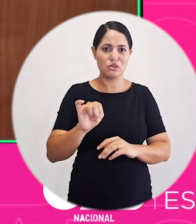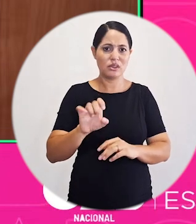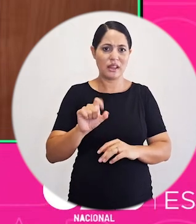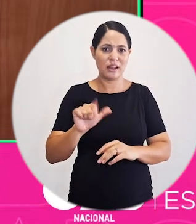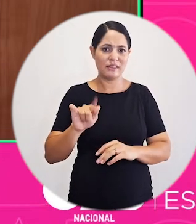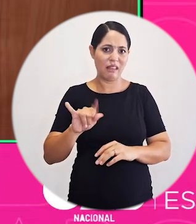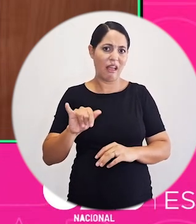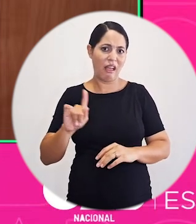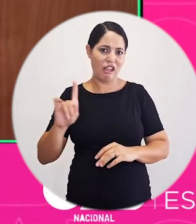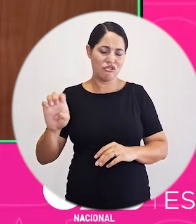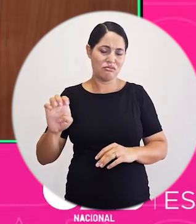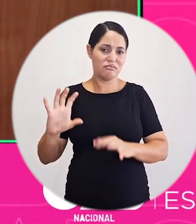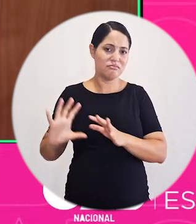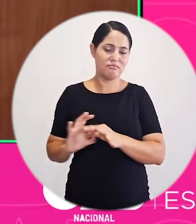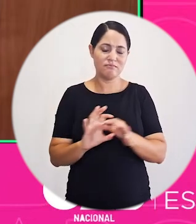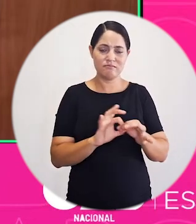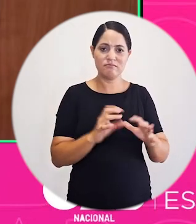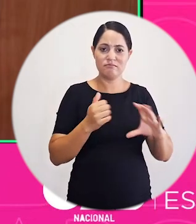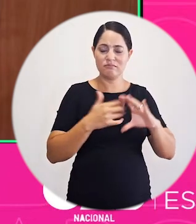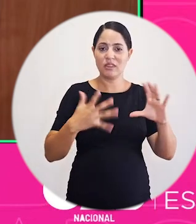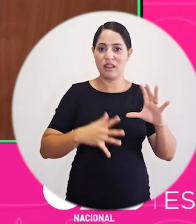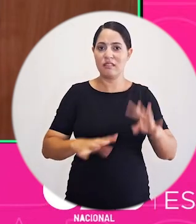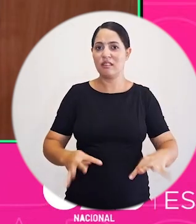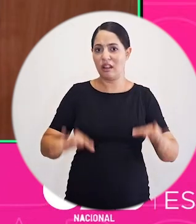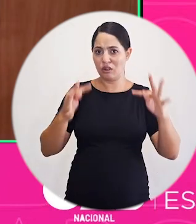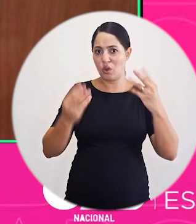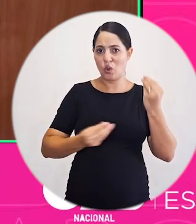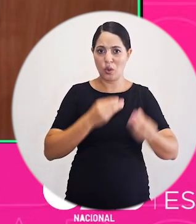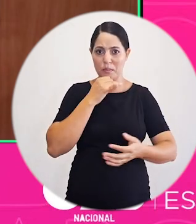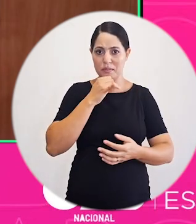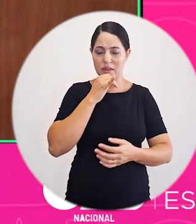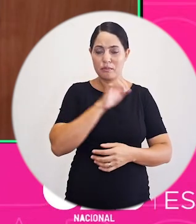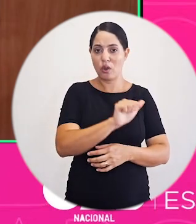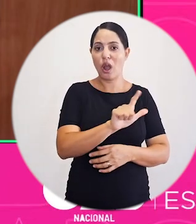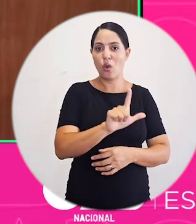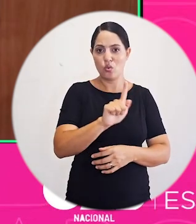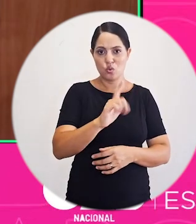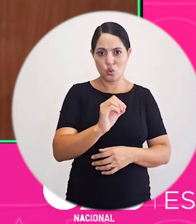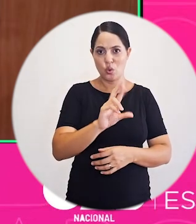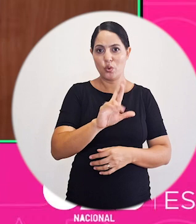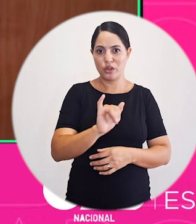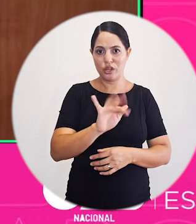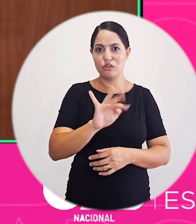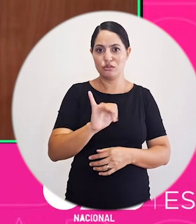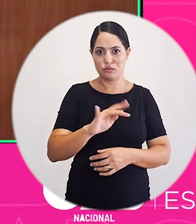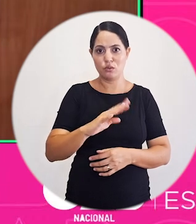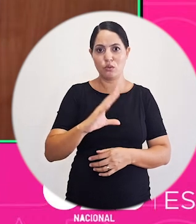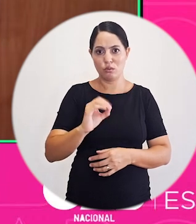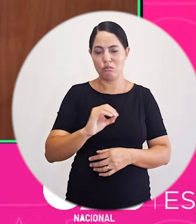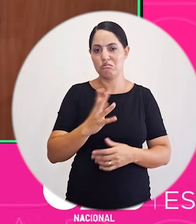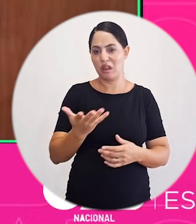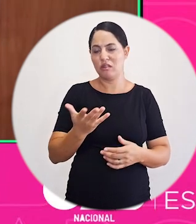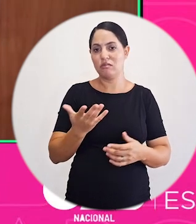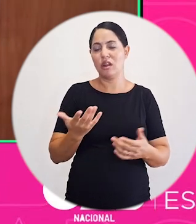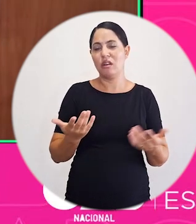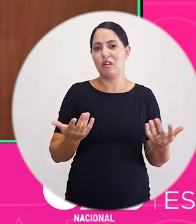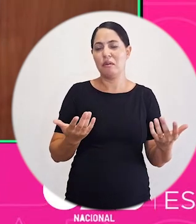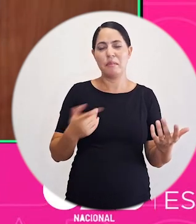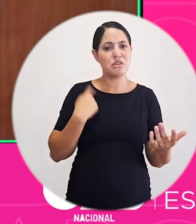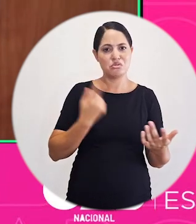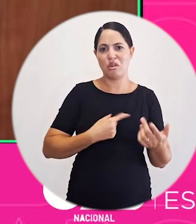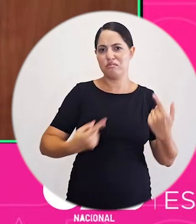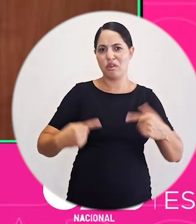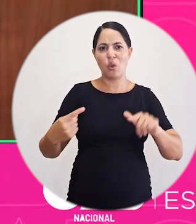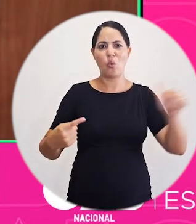de próprias categorias tecnológicas, como algoritmos. Essa é uma discussão à parte, a gente não abordou